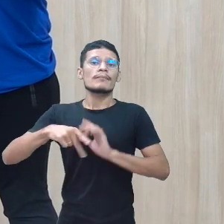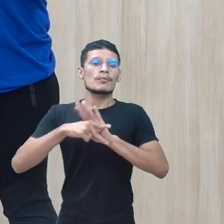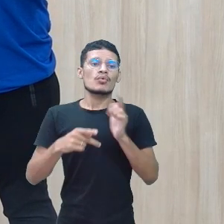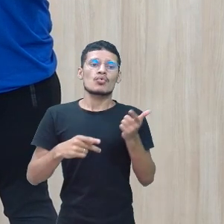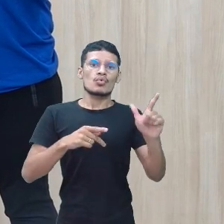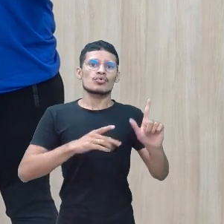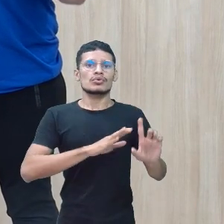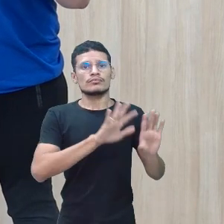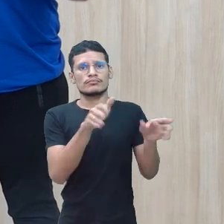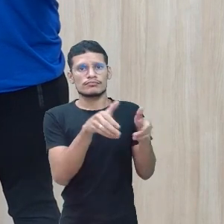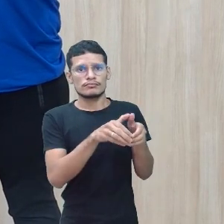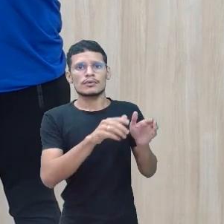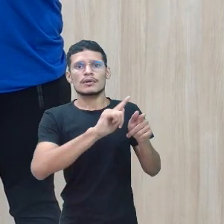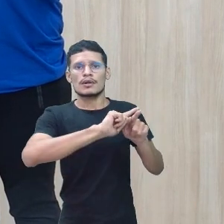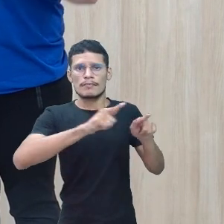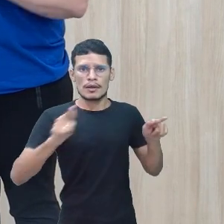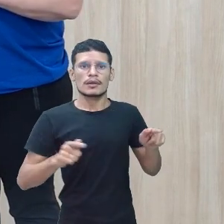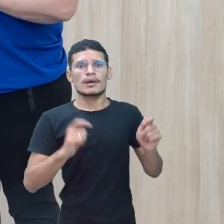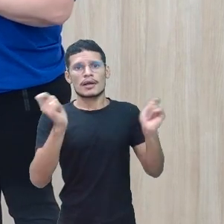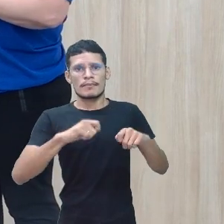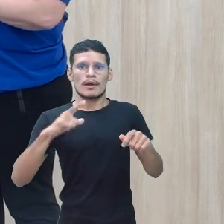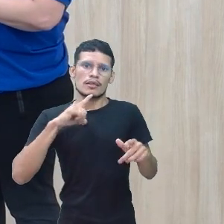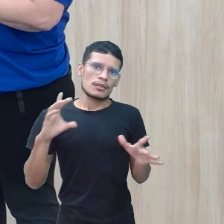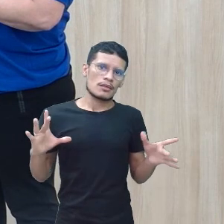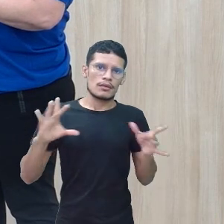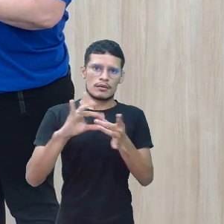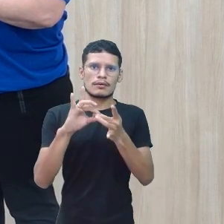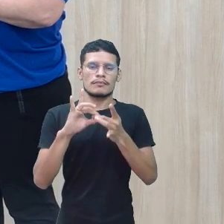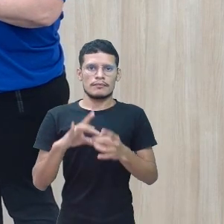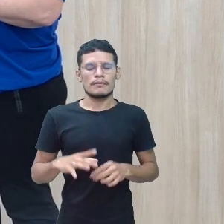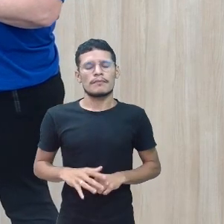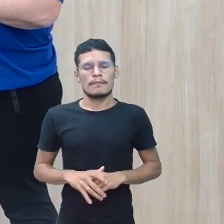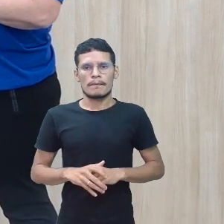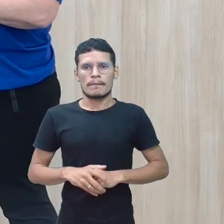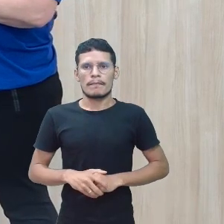gramatical que faz esta ligação.